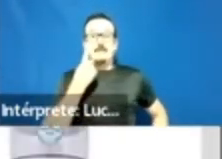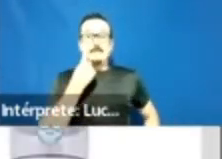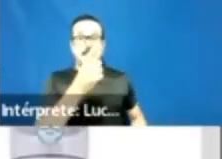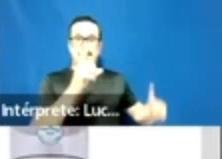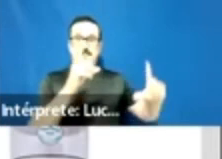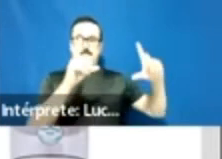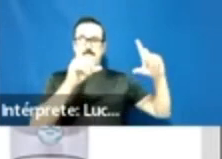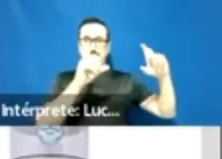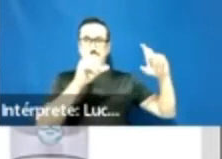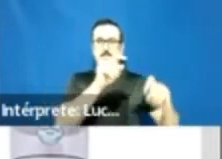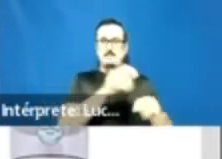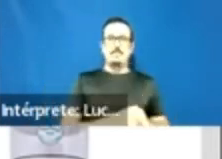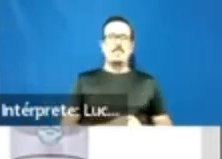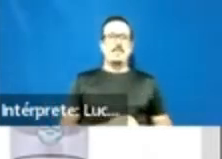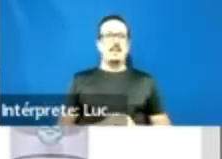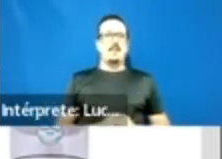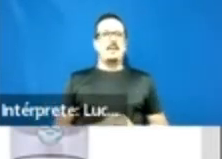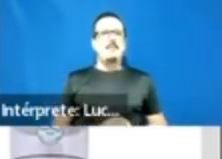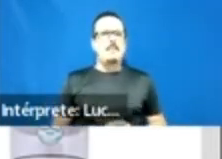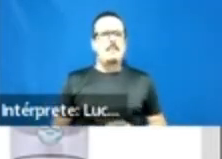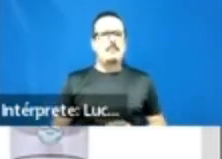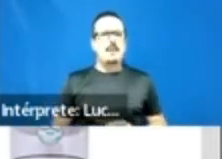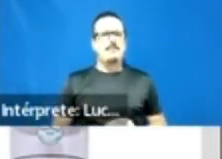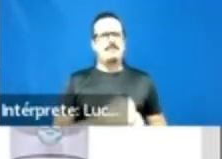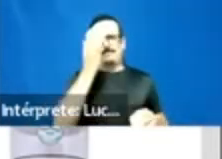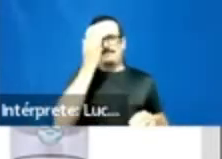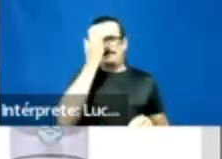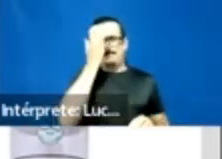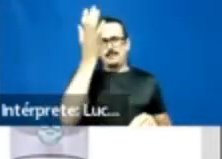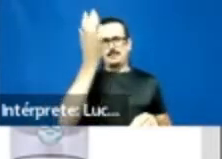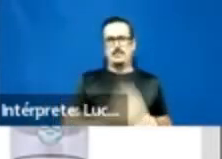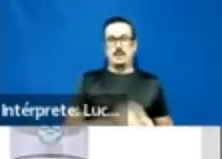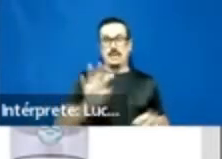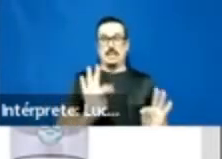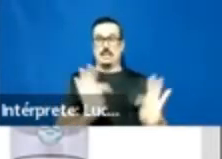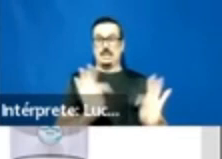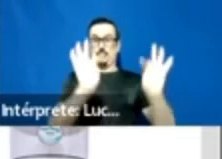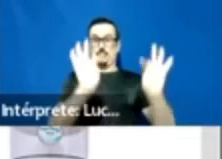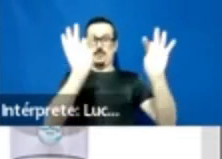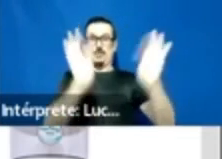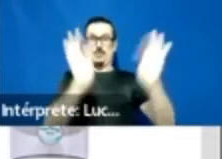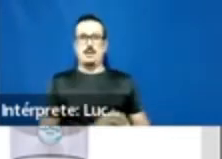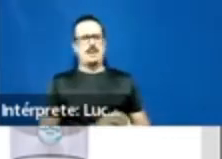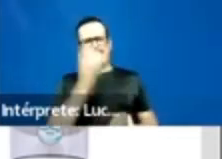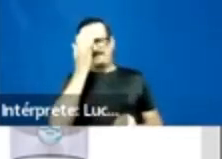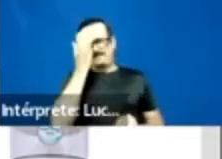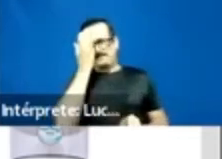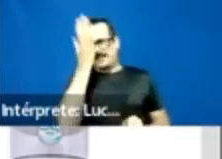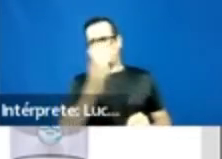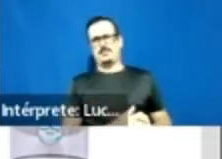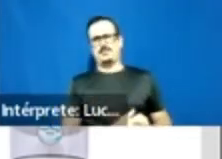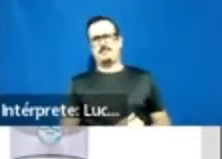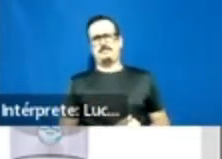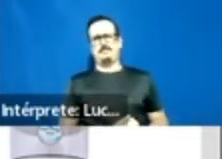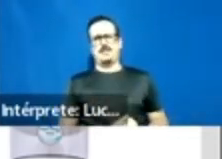É importante ressaltar a praticidade. Isso aqui é tecnologia. Ele é um produto prático. Ele